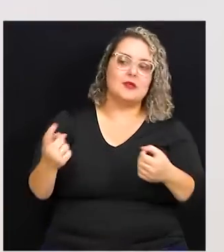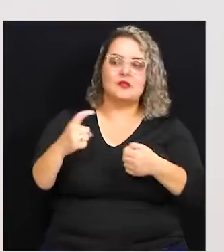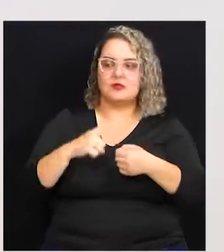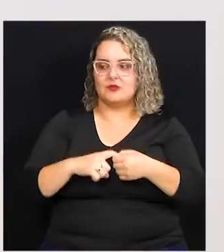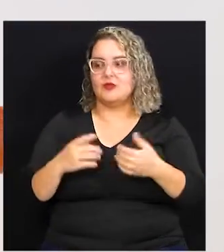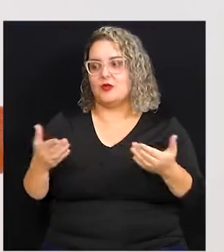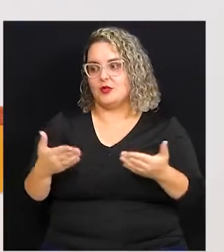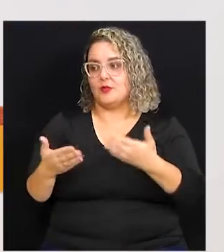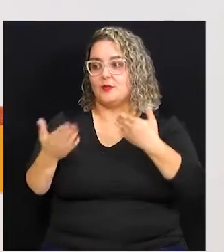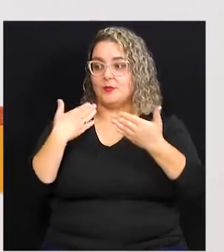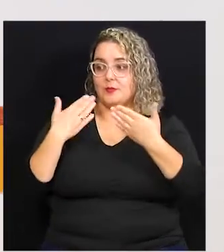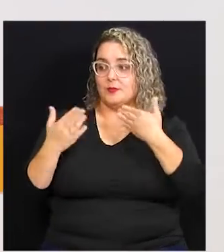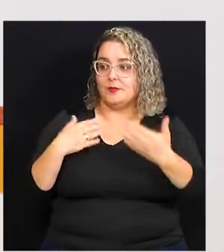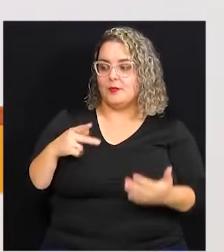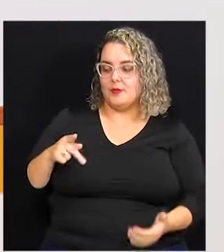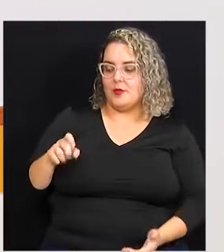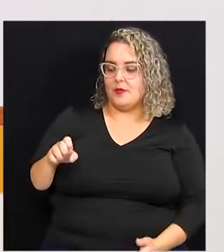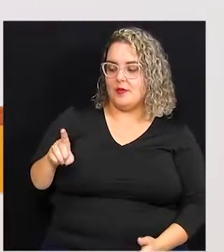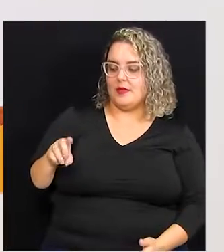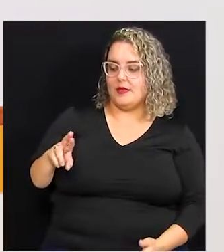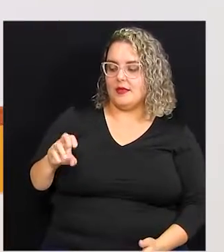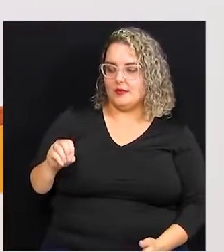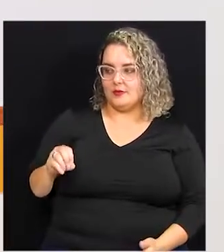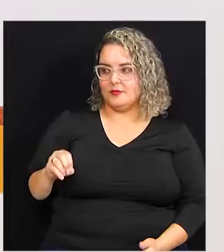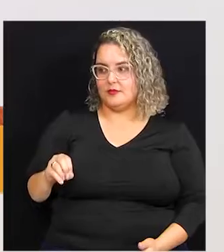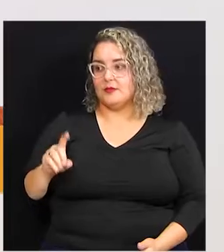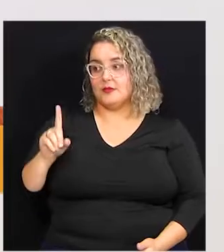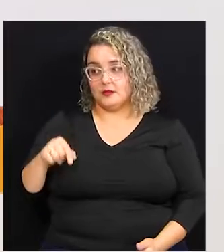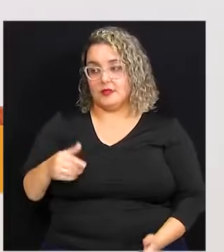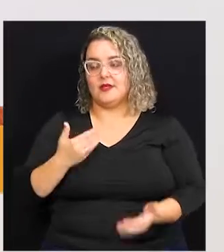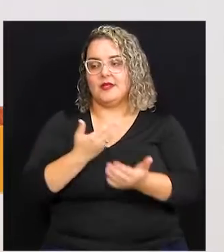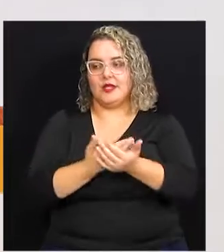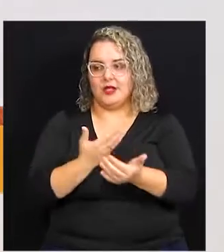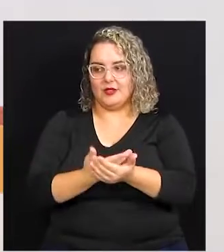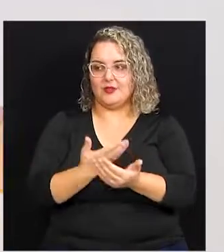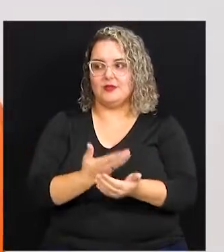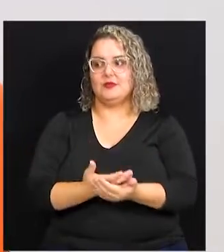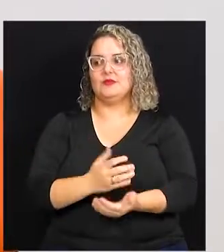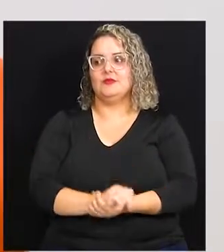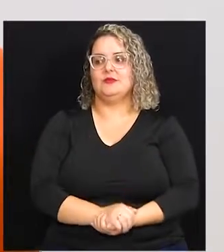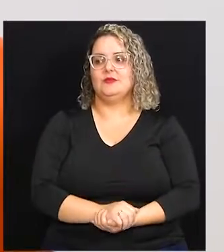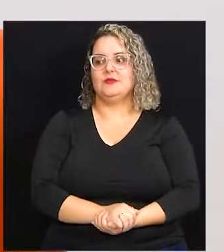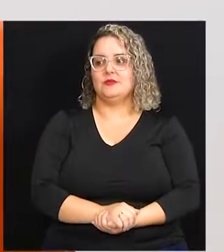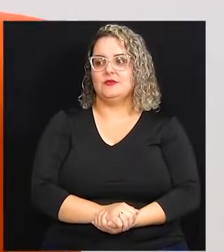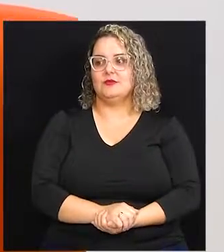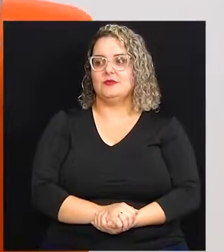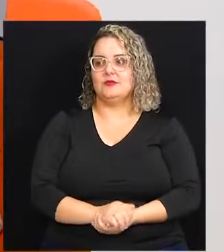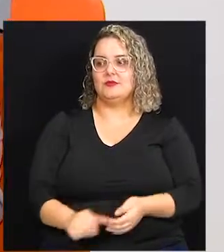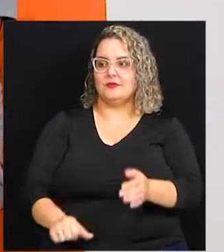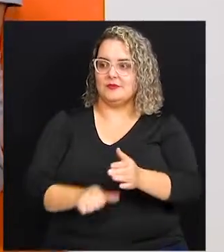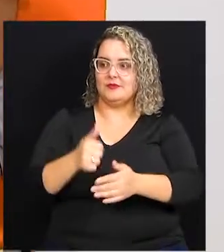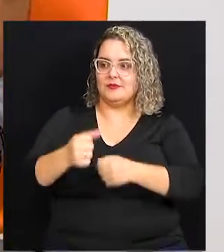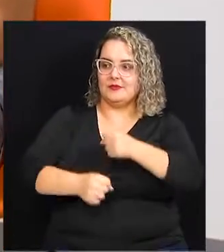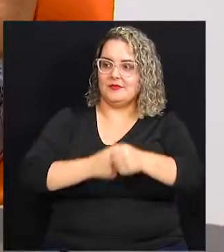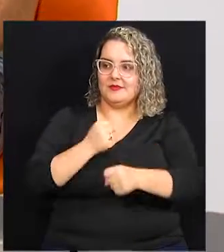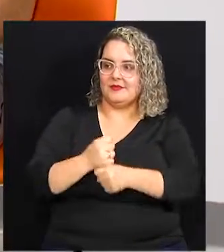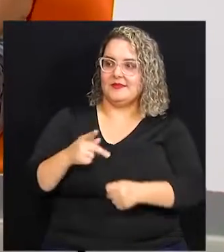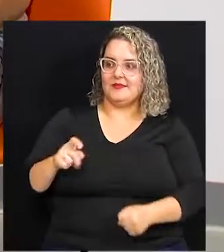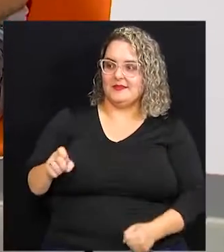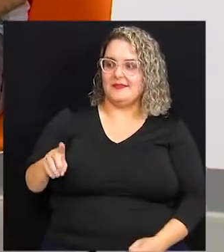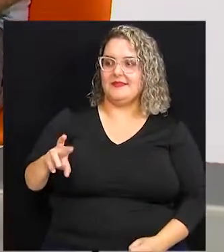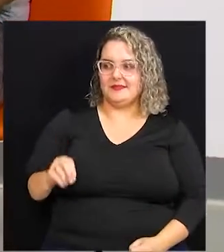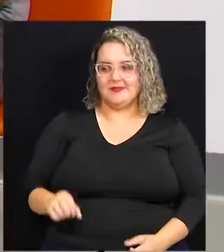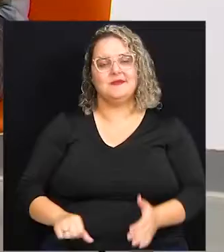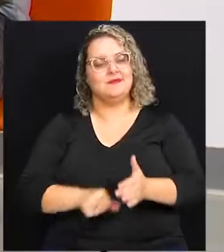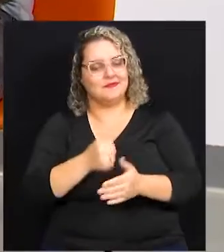Bom, estamos de volta agora para bater um papo com o Pedro, né? Que é estudante e está no primeiro ano aqui, Pedro?